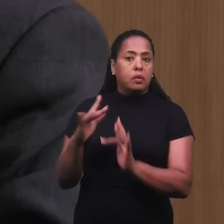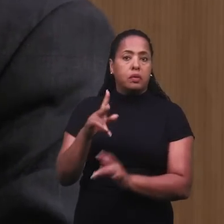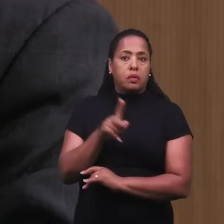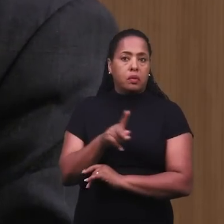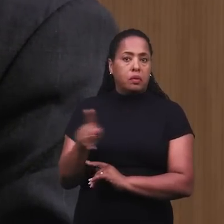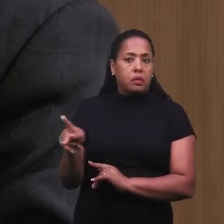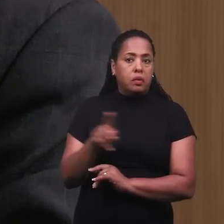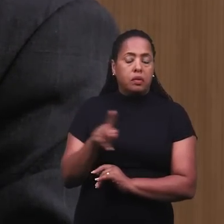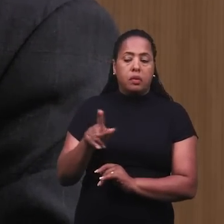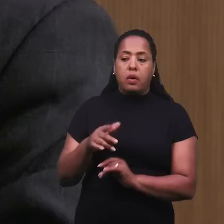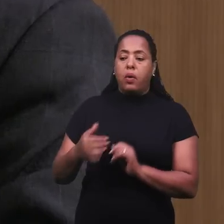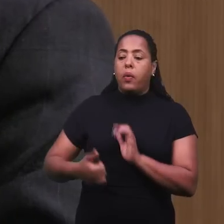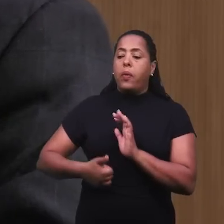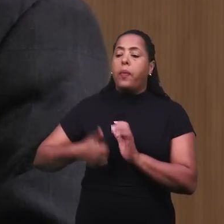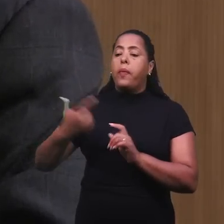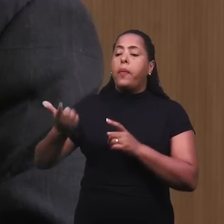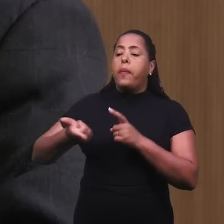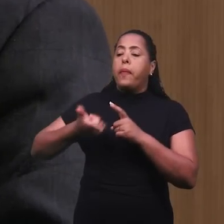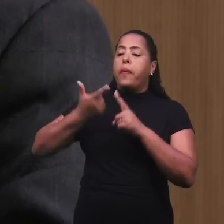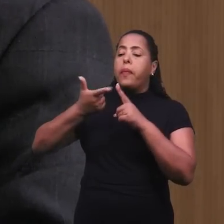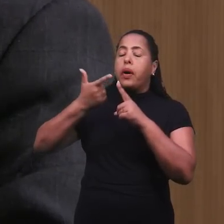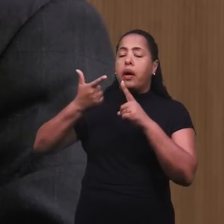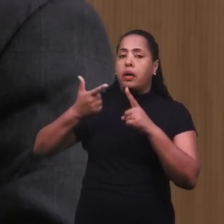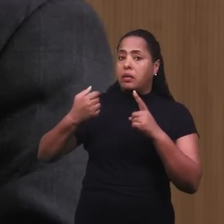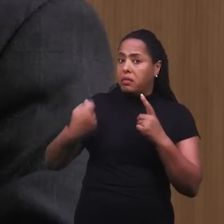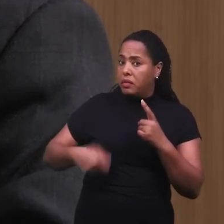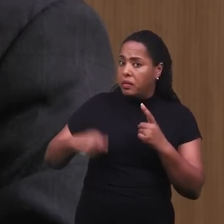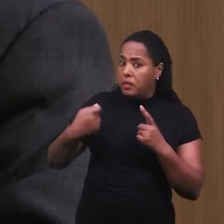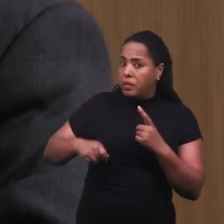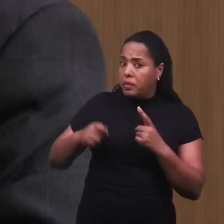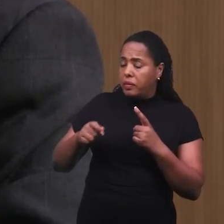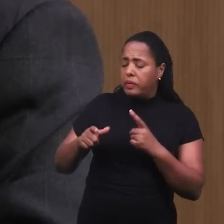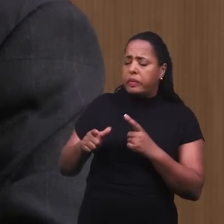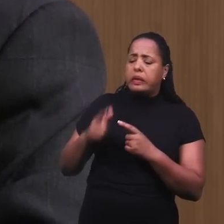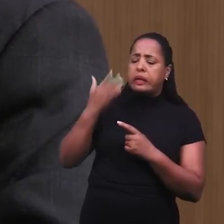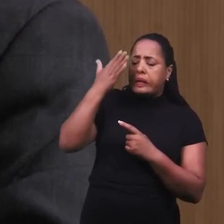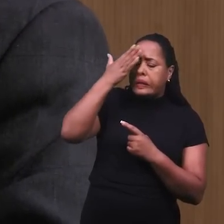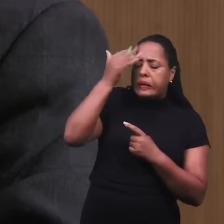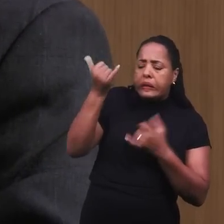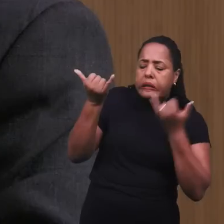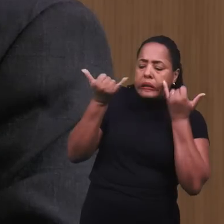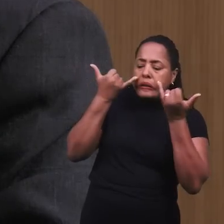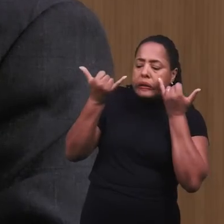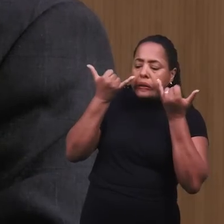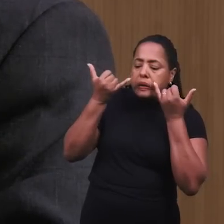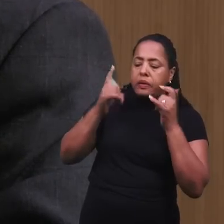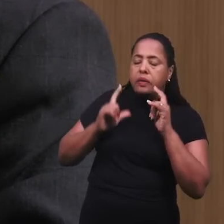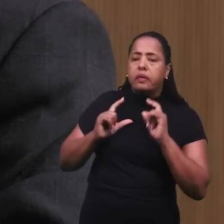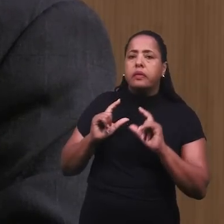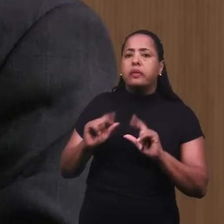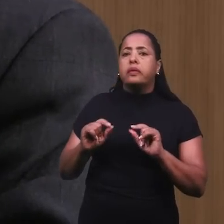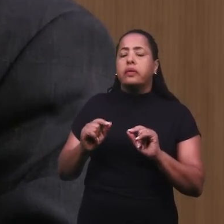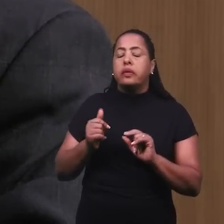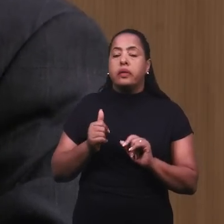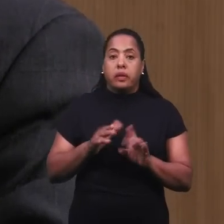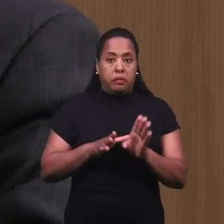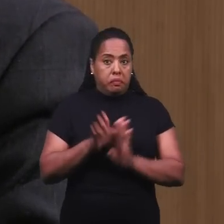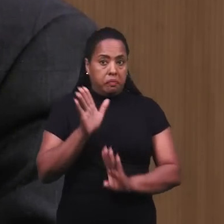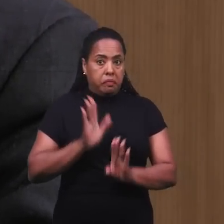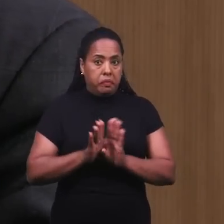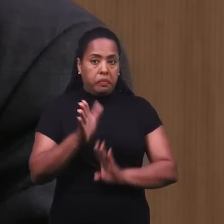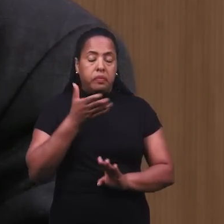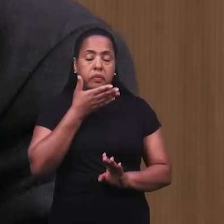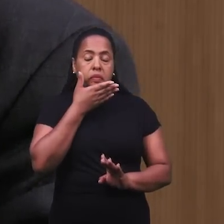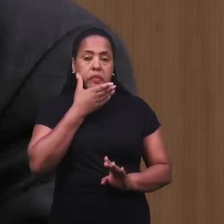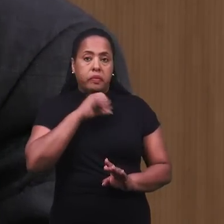professores. Então, o primeiro ponto que a gente precisa sempre salientar é que os pais,